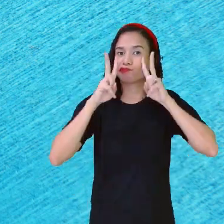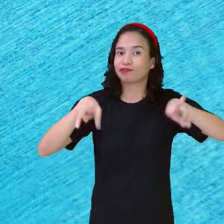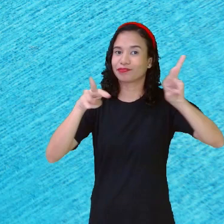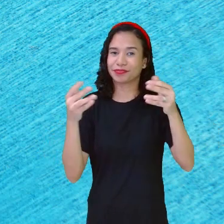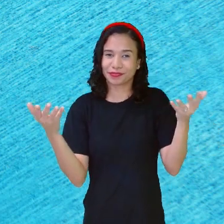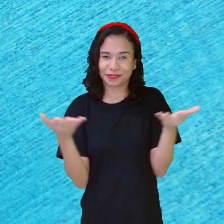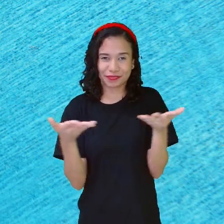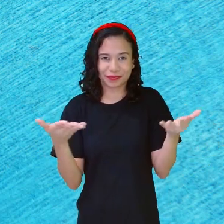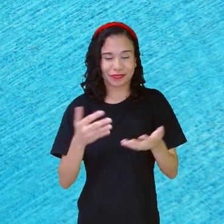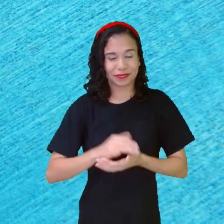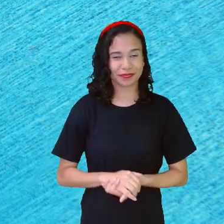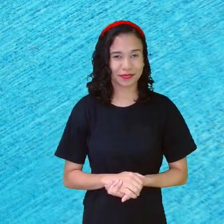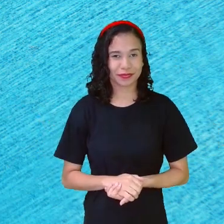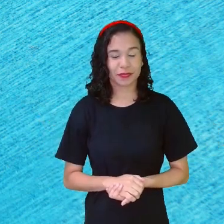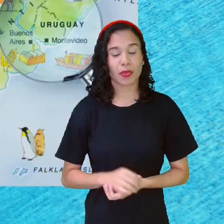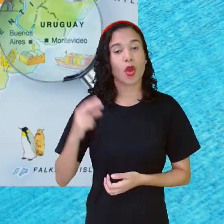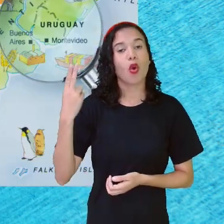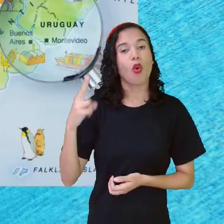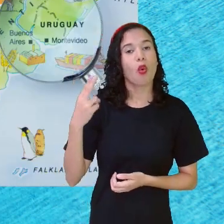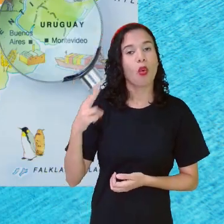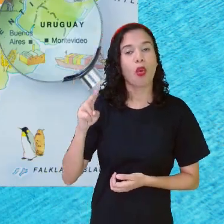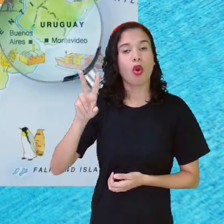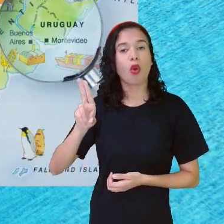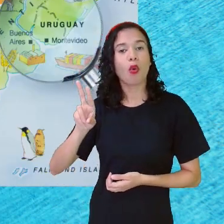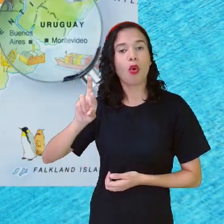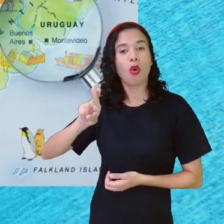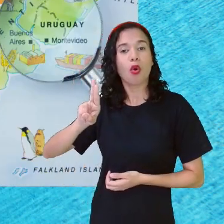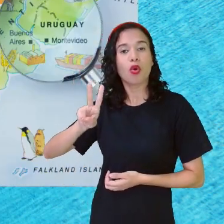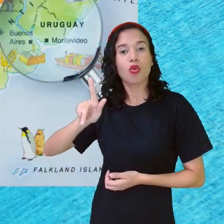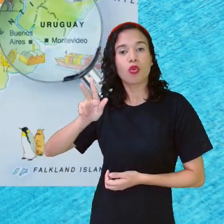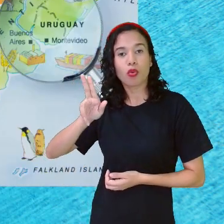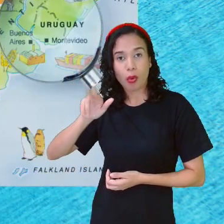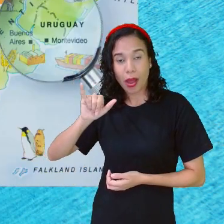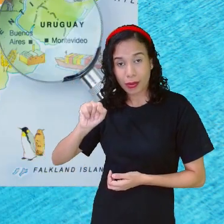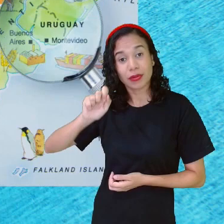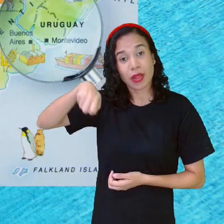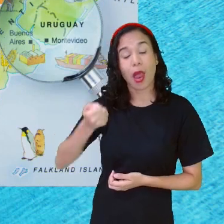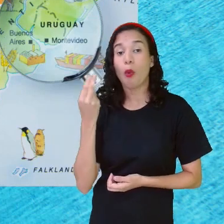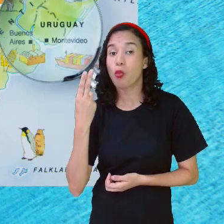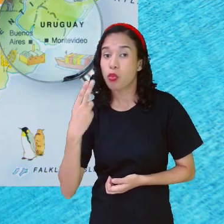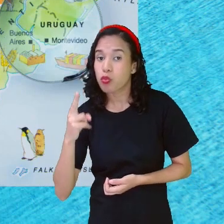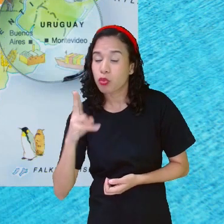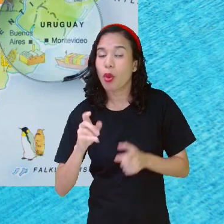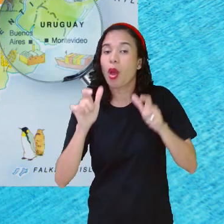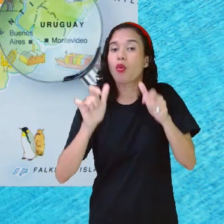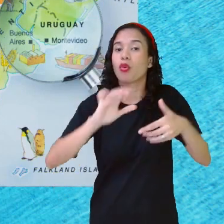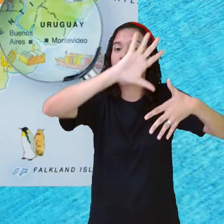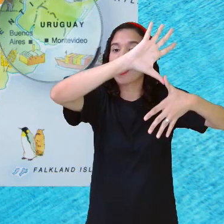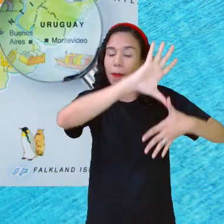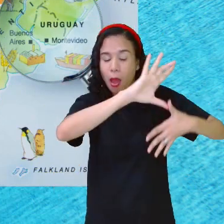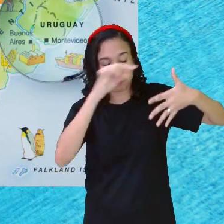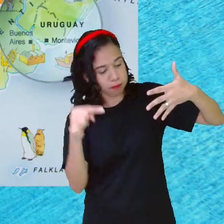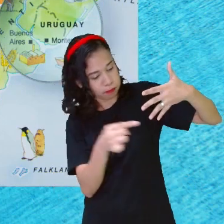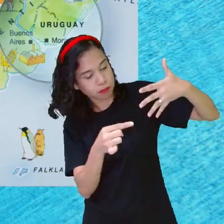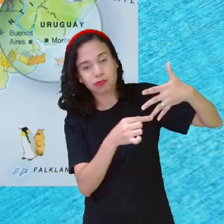agora. O Uruguai, ó, se localiza, como eu acabei de falar, na América do Sul. Vocês sabem